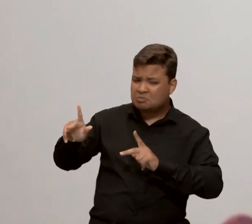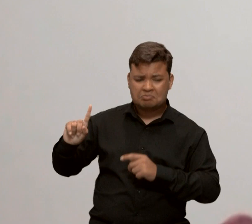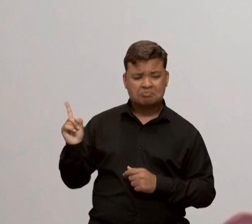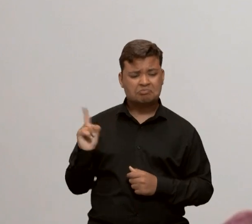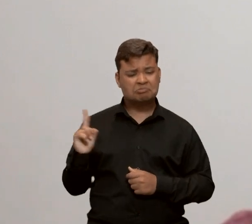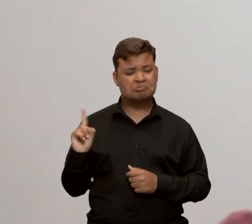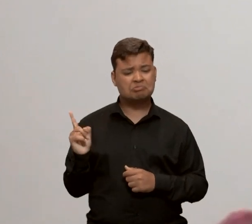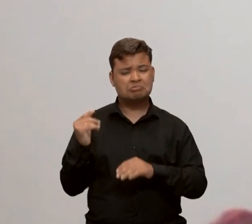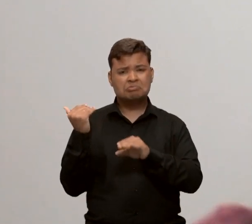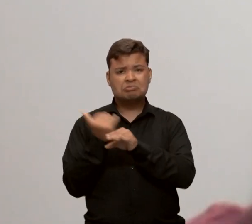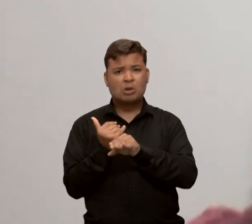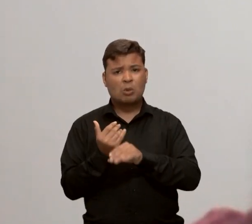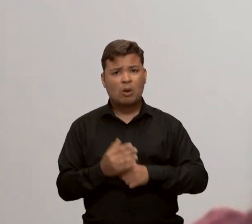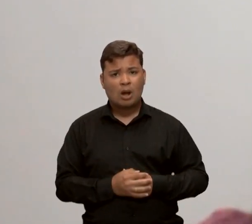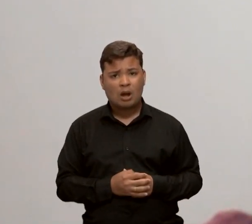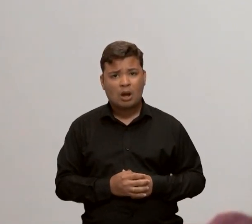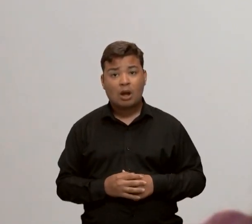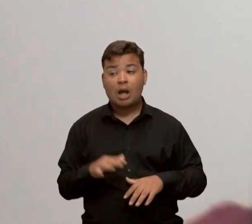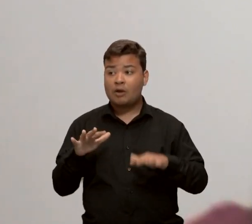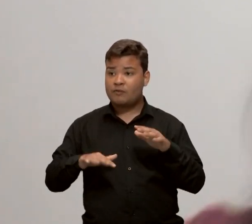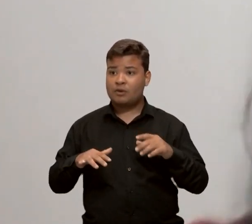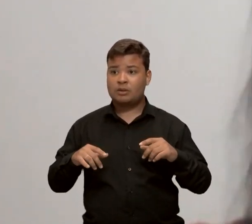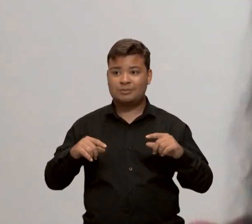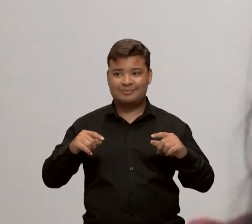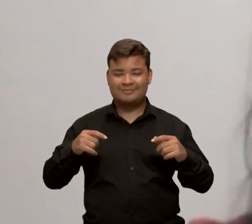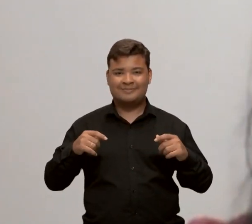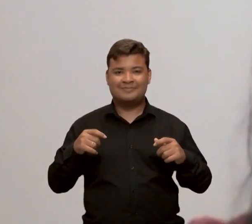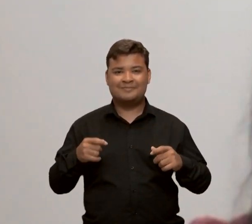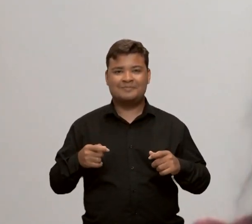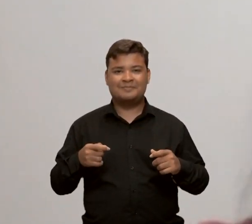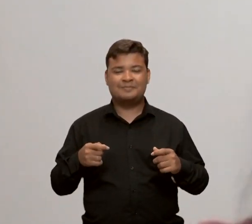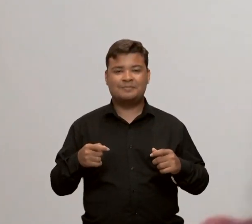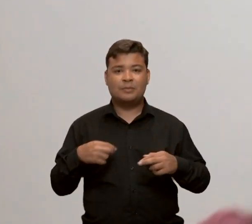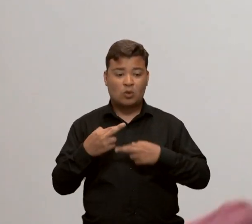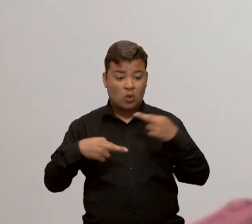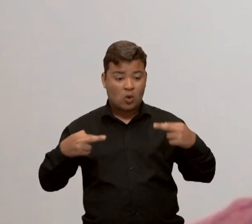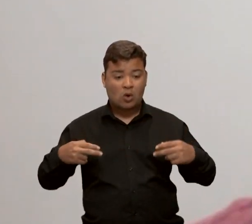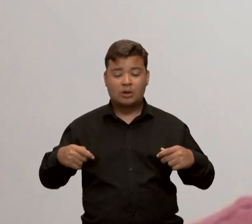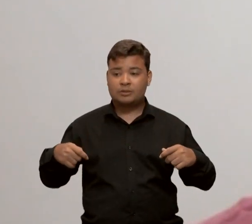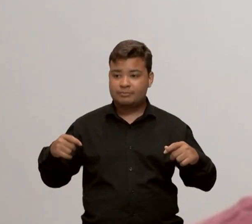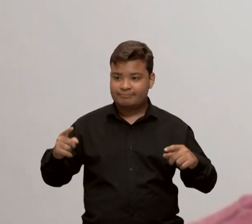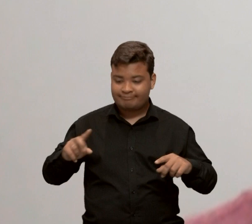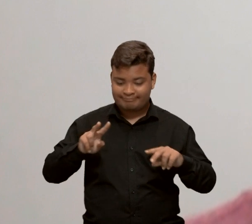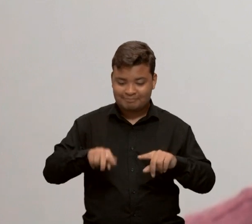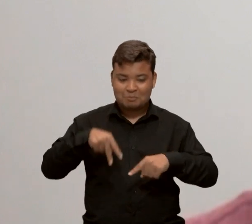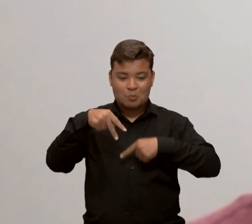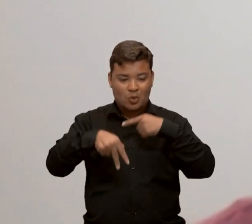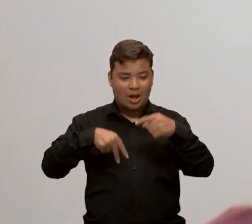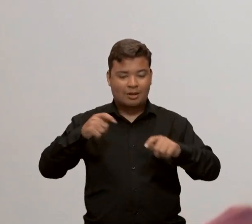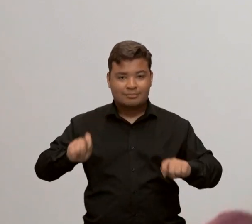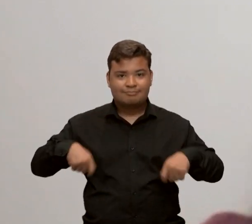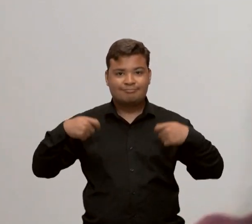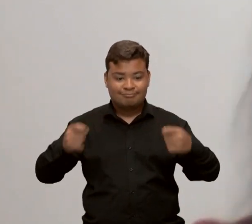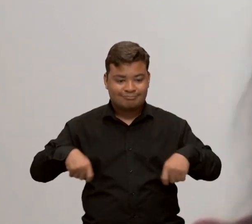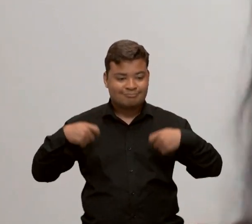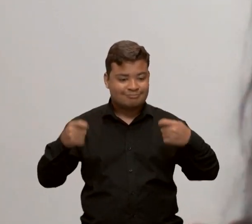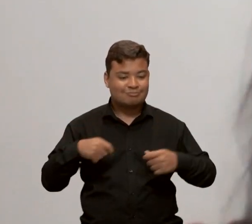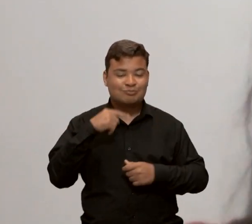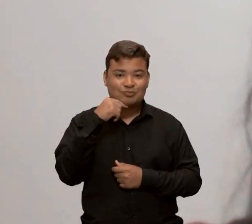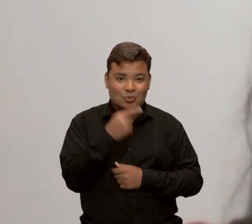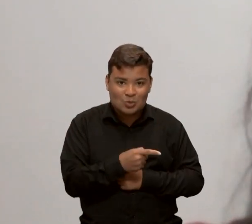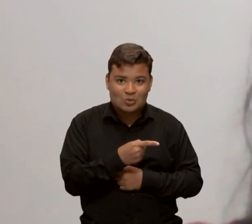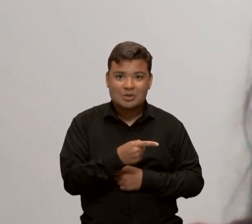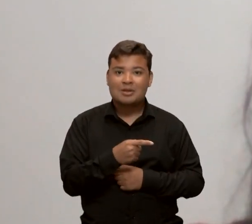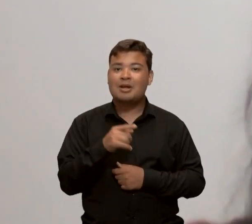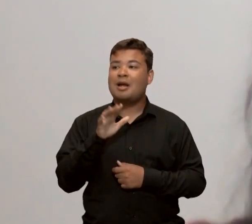o coleguinha às vezes não consegue pular uma corda, mas ele consegue bater uma corda. O coleguinha não consegue fazer uma coisa, mas ele consegue